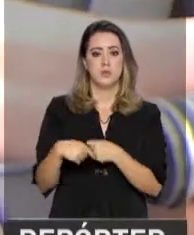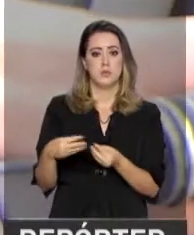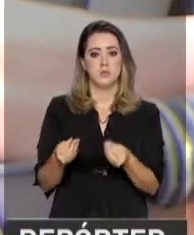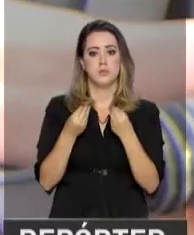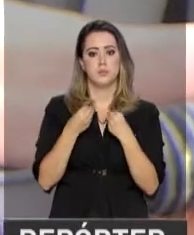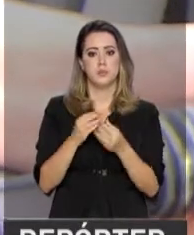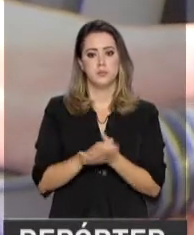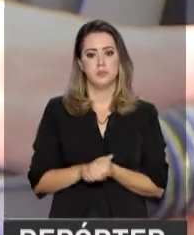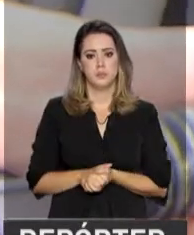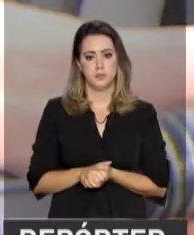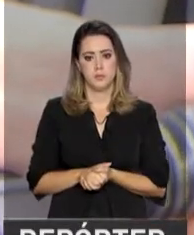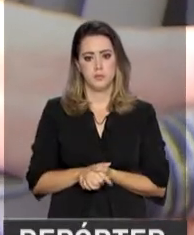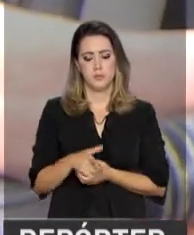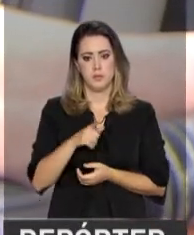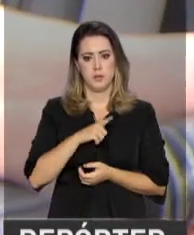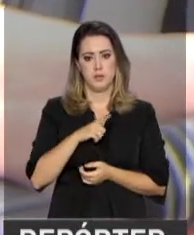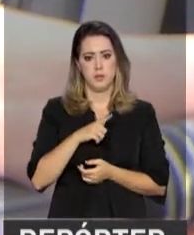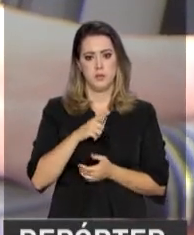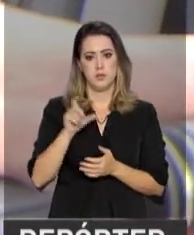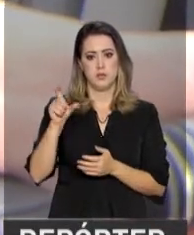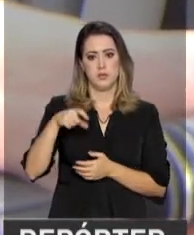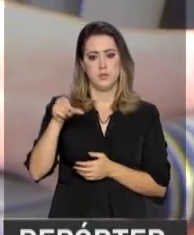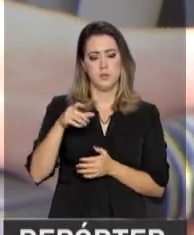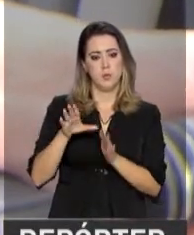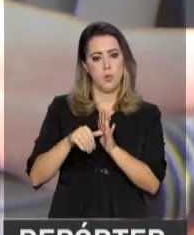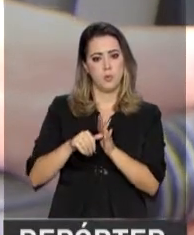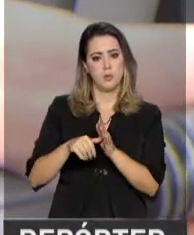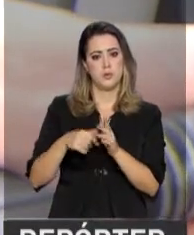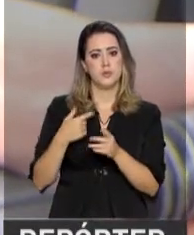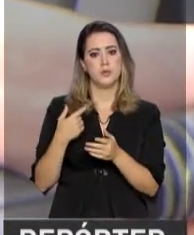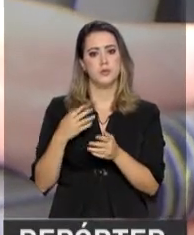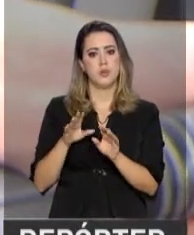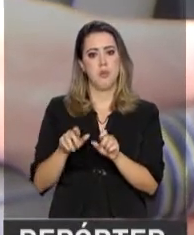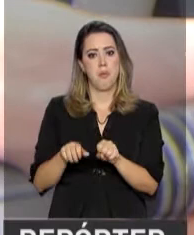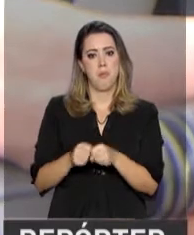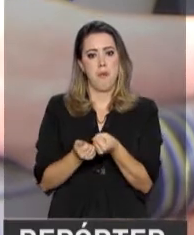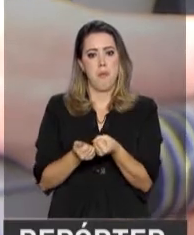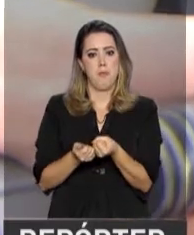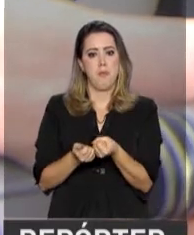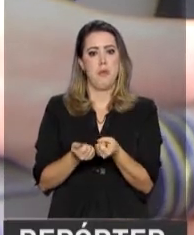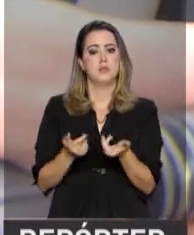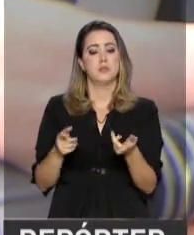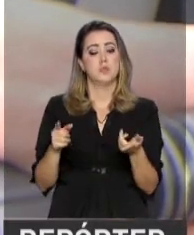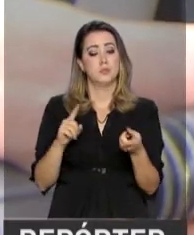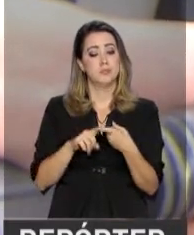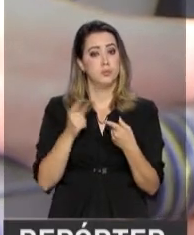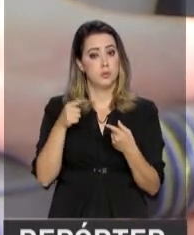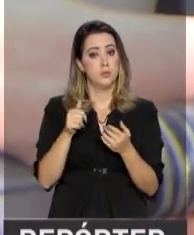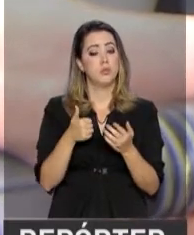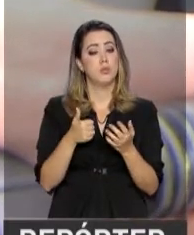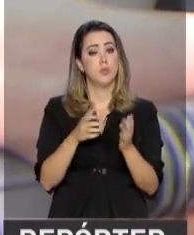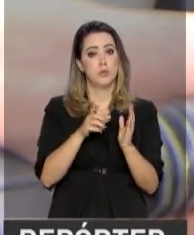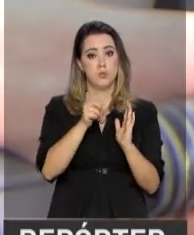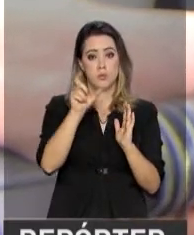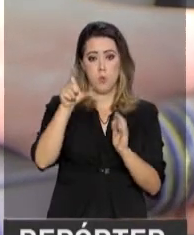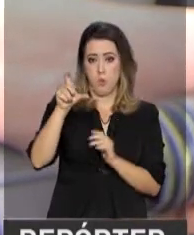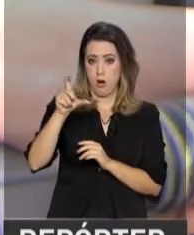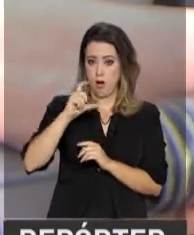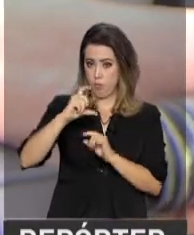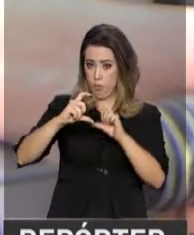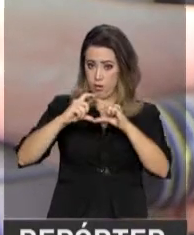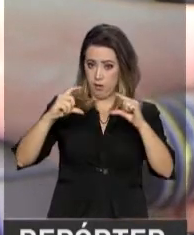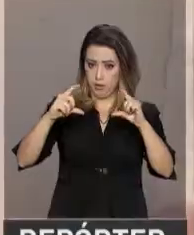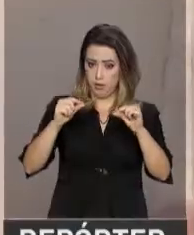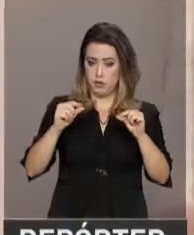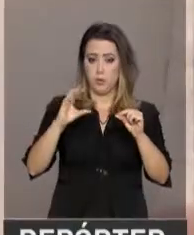já tive o documento extraviado, já amassou, então eu acho que o digital com cartãozinho, com chip,